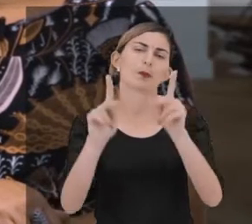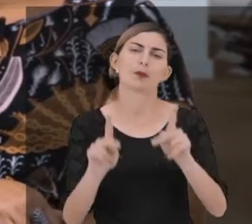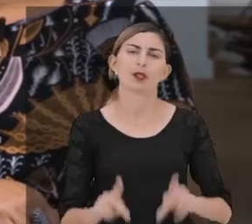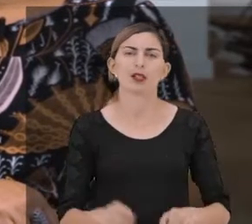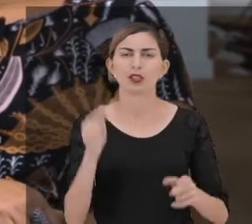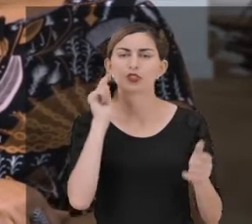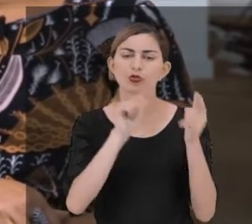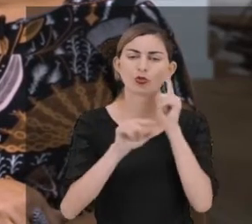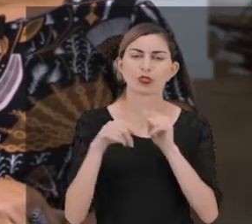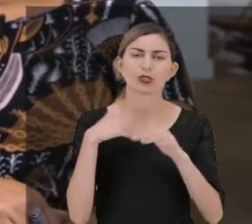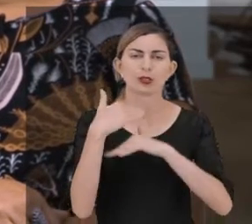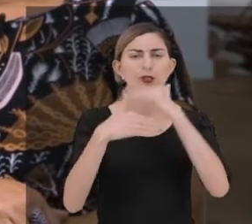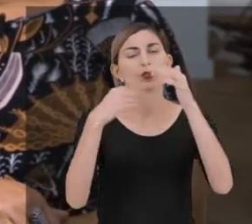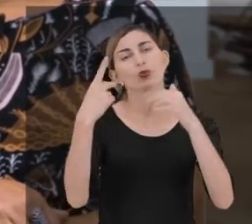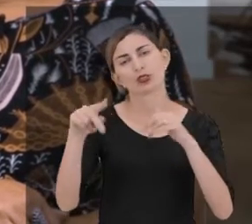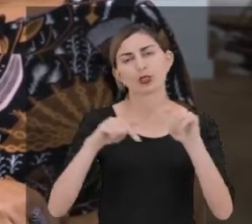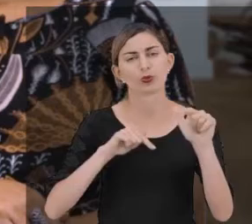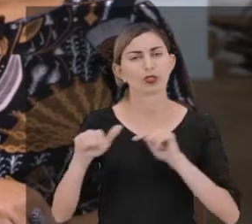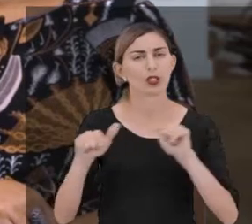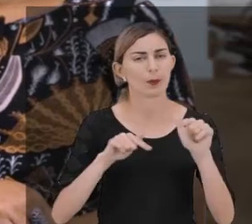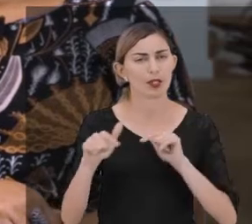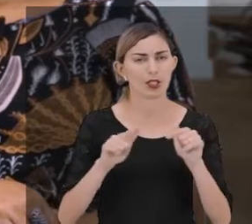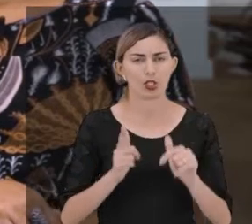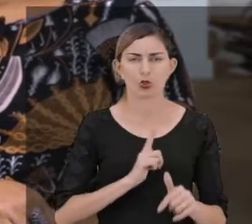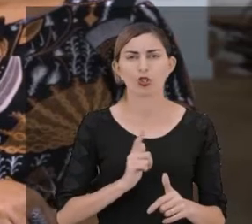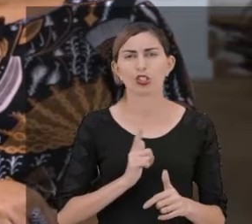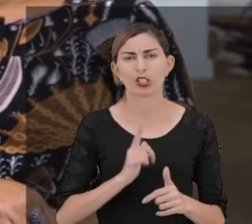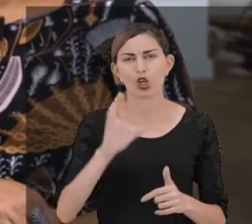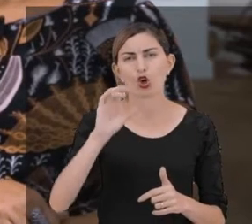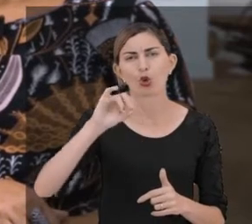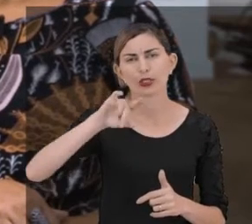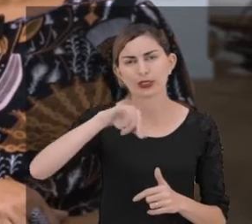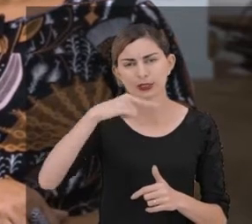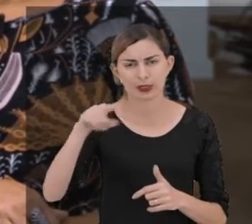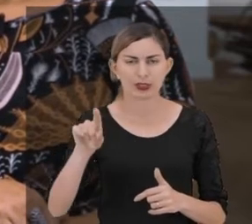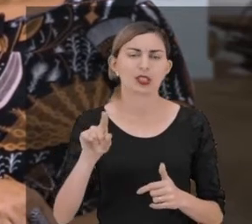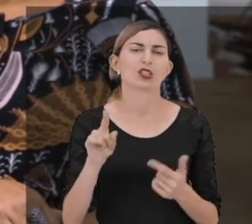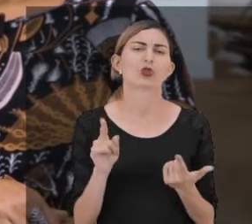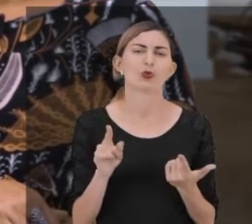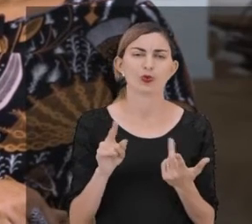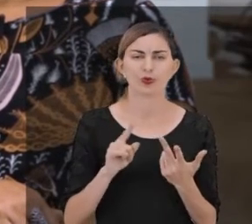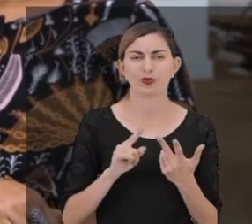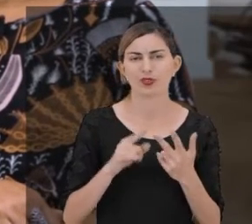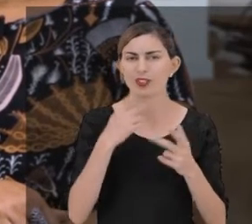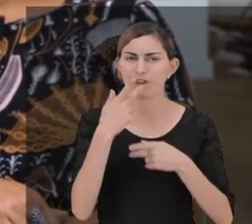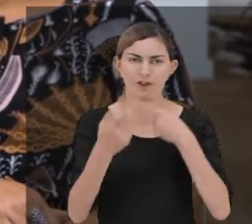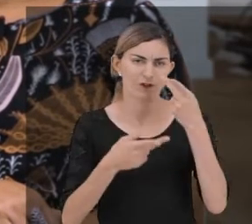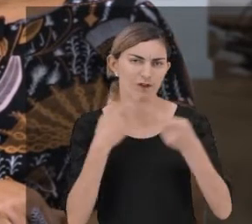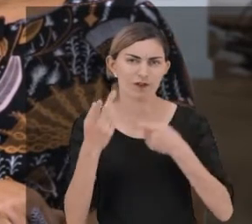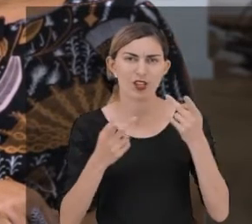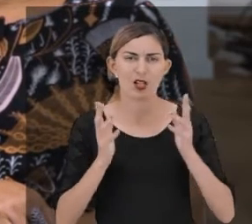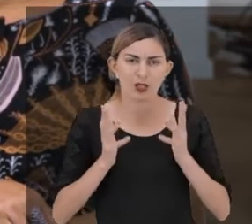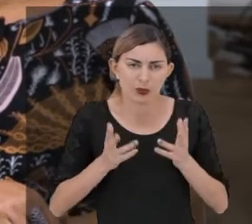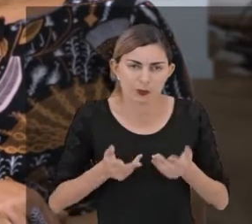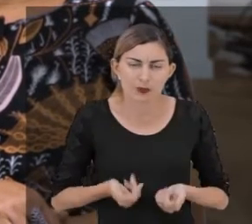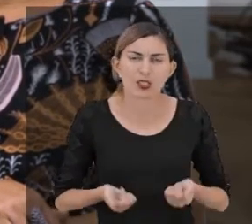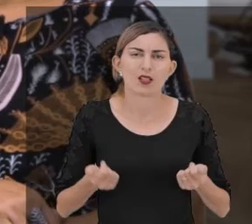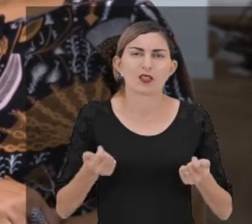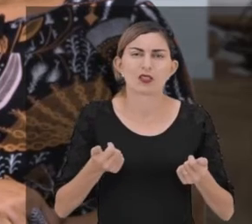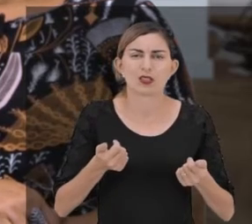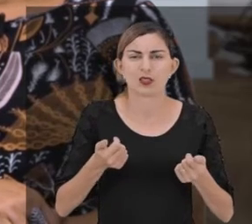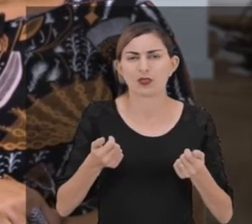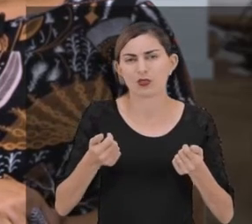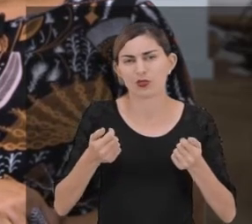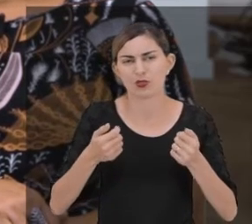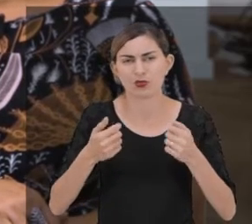ele consiga desenvolver bem o seu trabalho, que ele tenha condições, quando Maslow fala das condições higiênicas, que ele